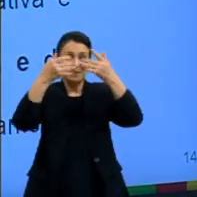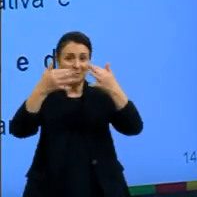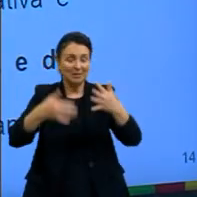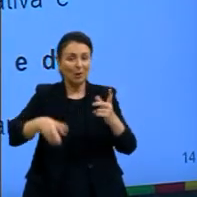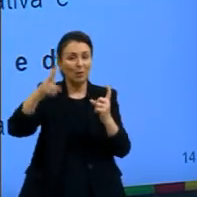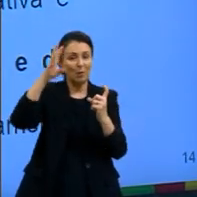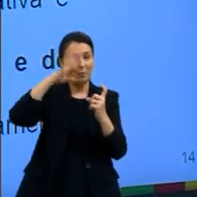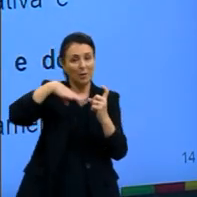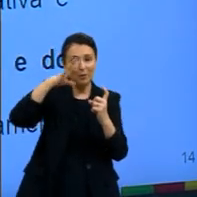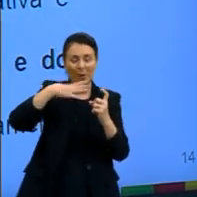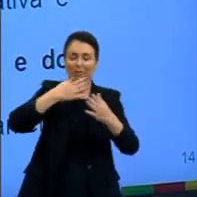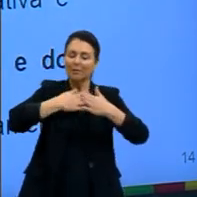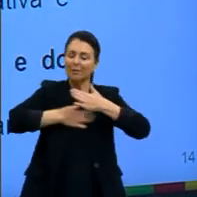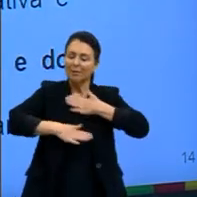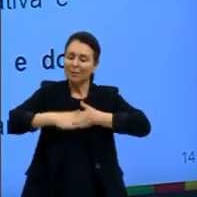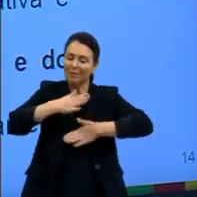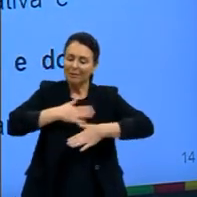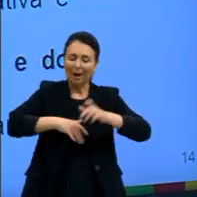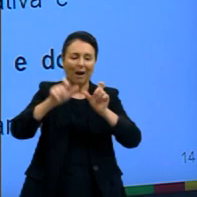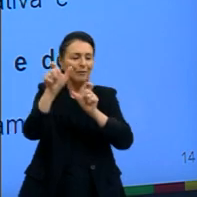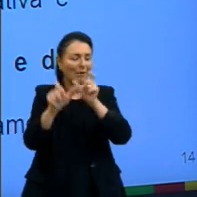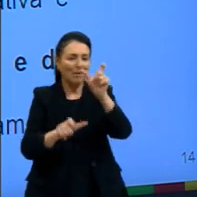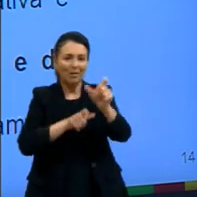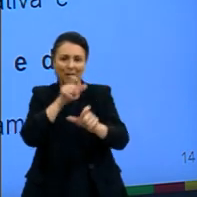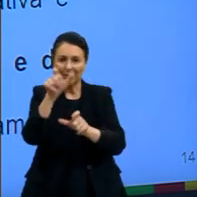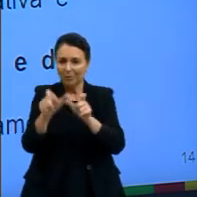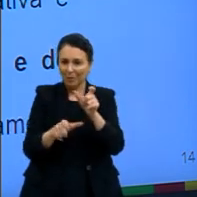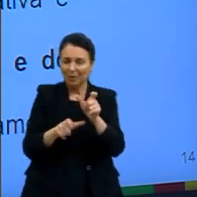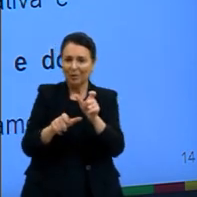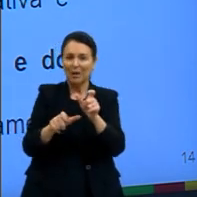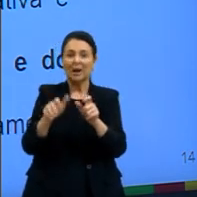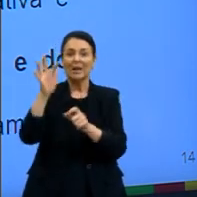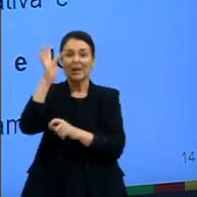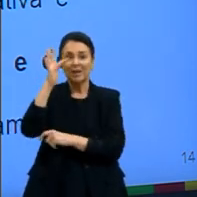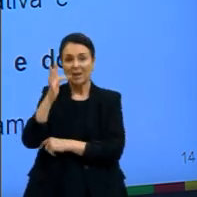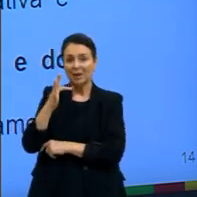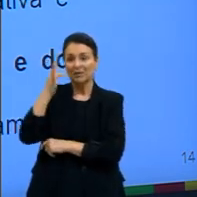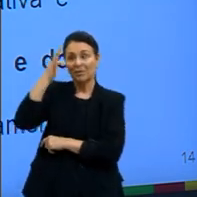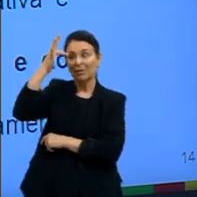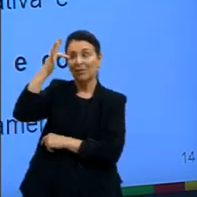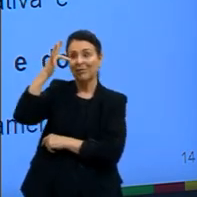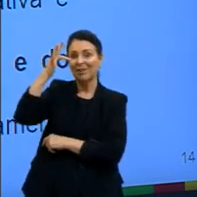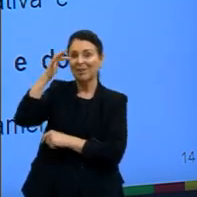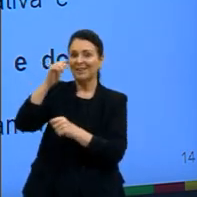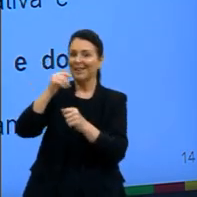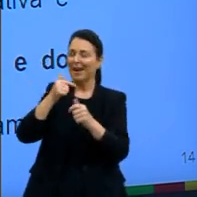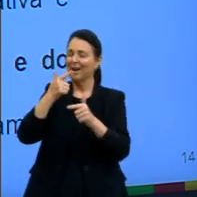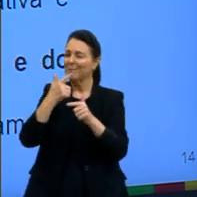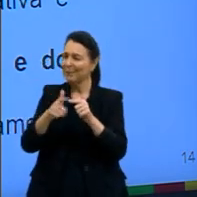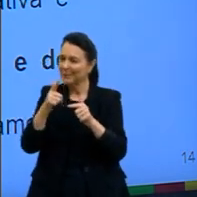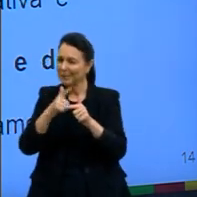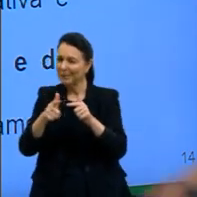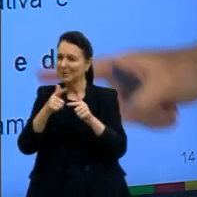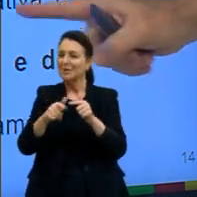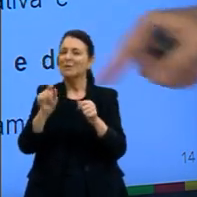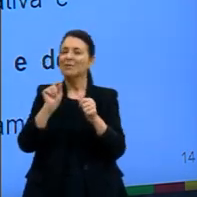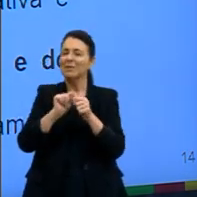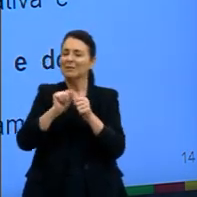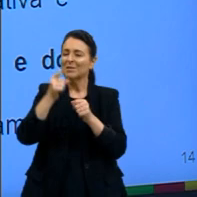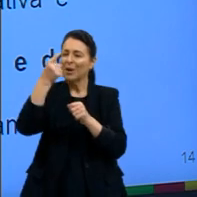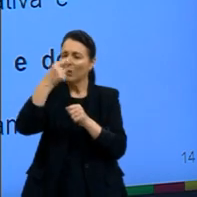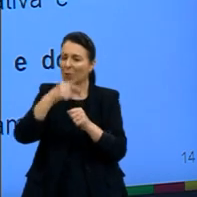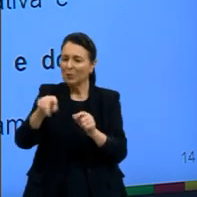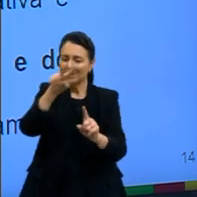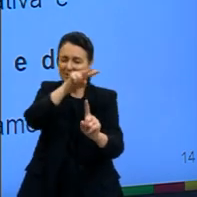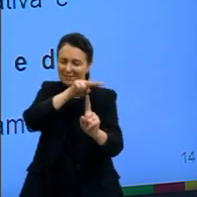mitológica tranquilizava muitas pessoas que nós vamos ver que a filosofia vai problematiza isso e vai trazer outras perspectivas